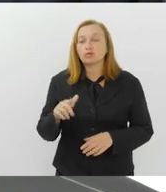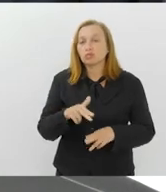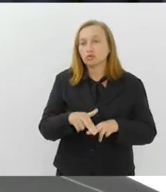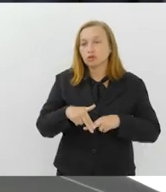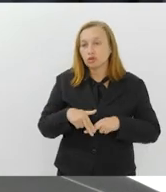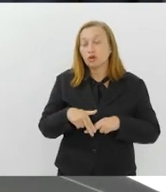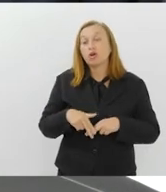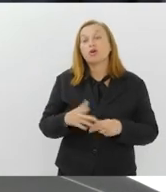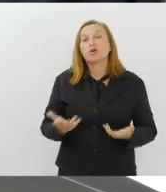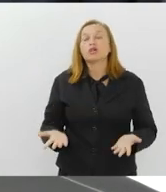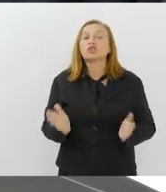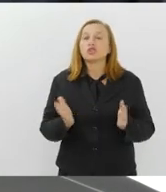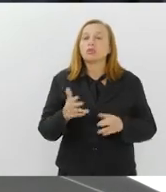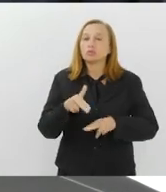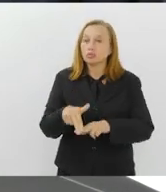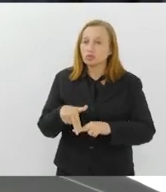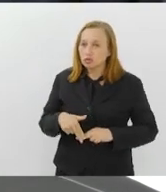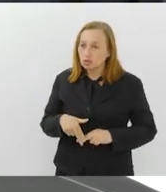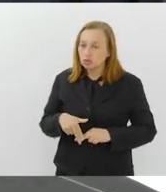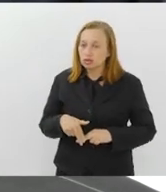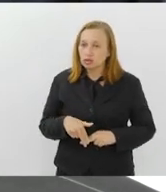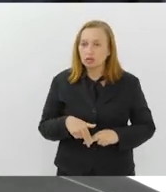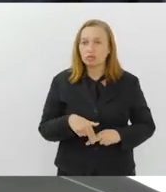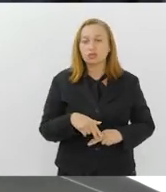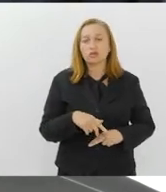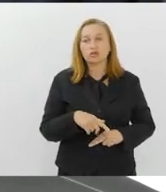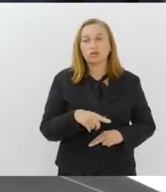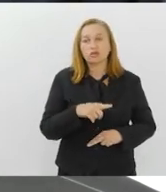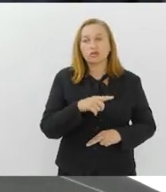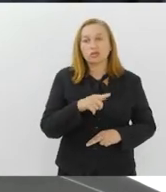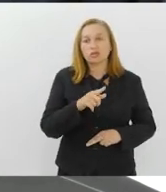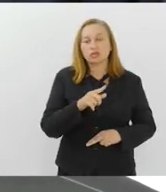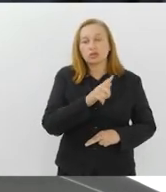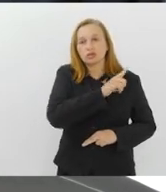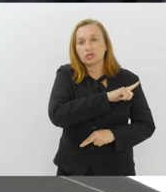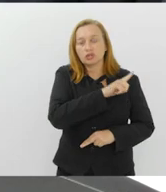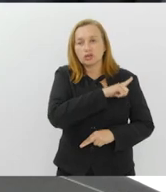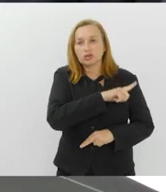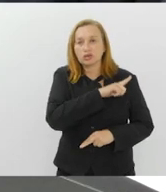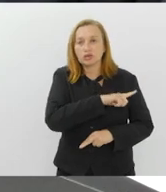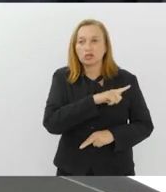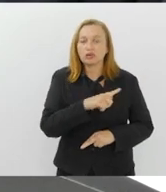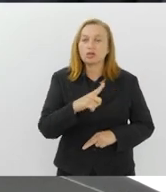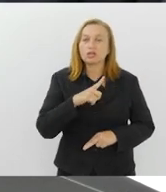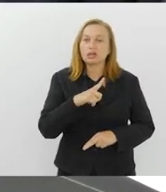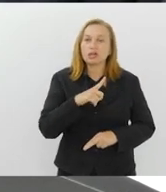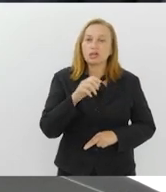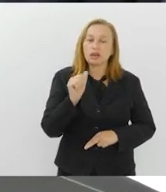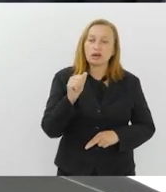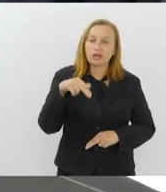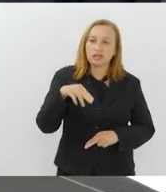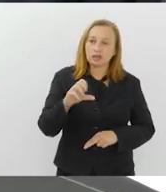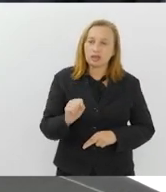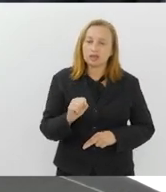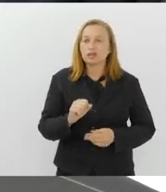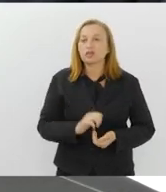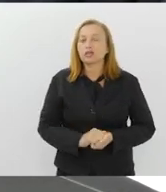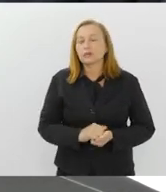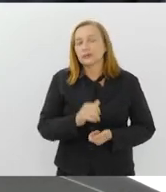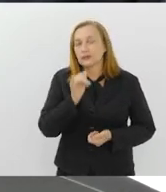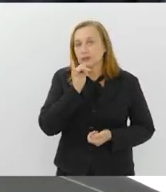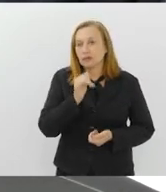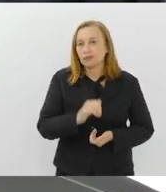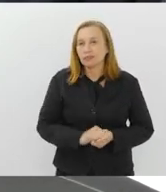de exclusões dentro das autogestões são os previstos no normativo da ANS. Uma das hipóteses é